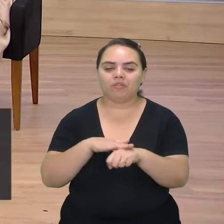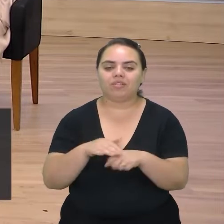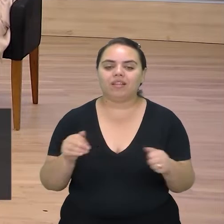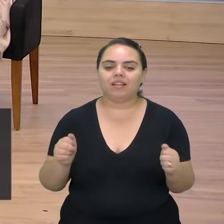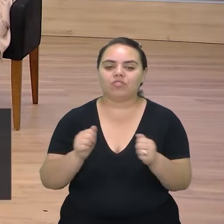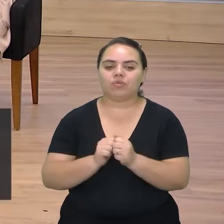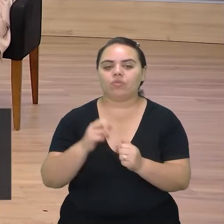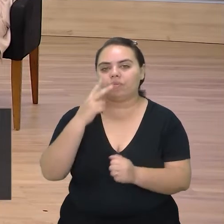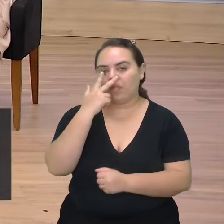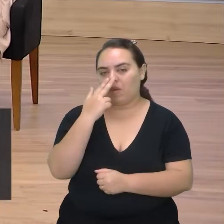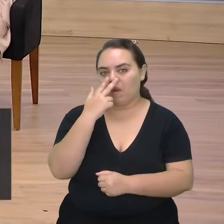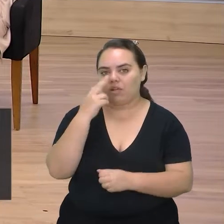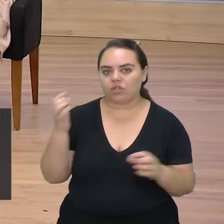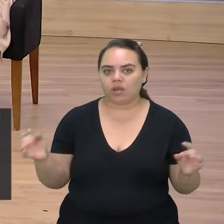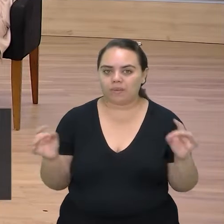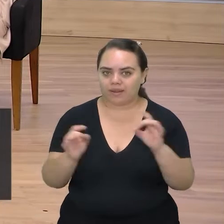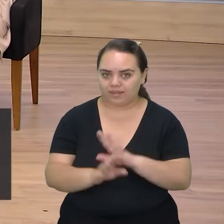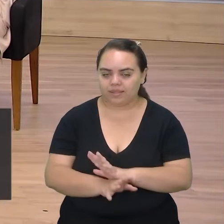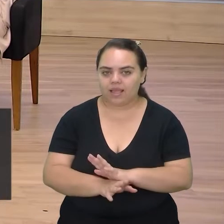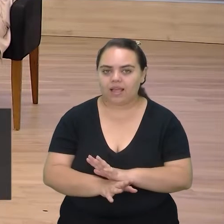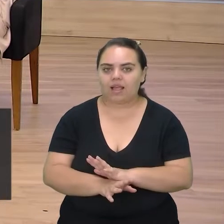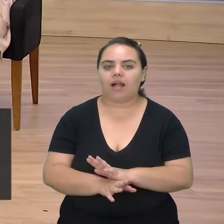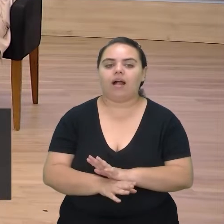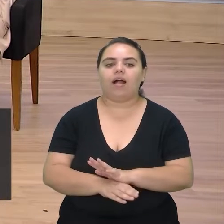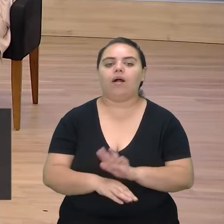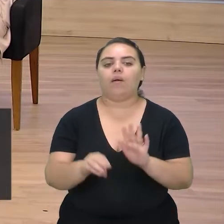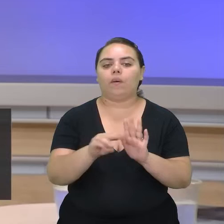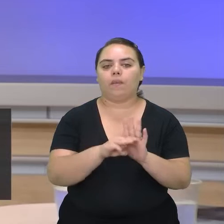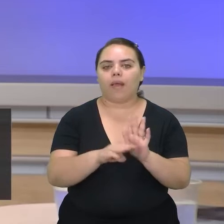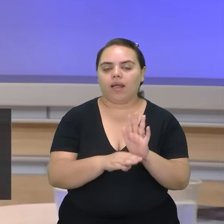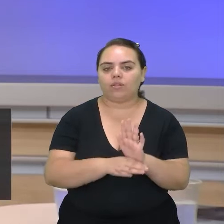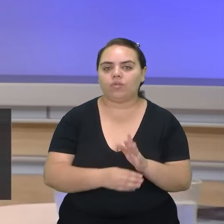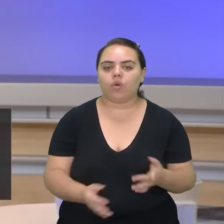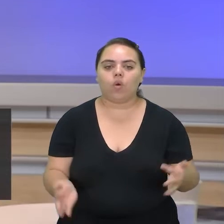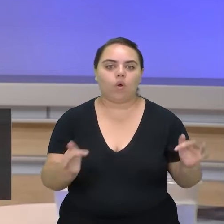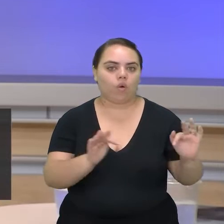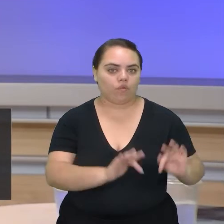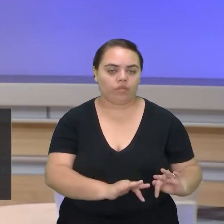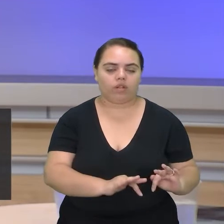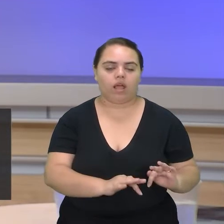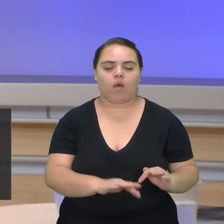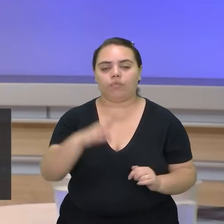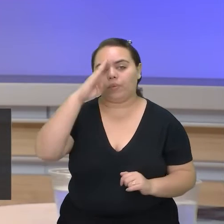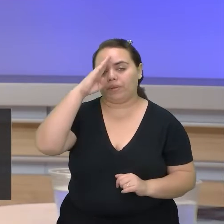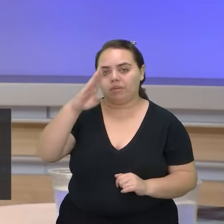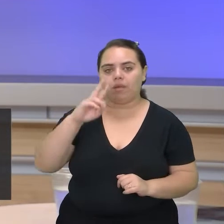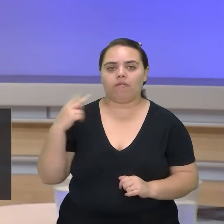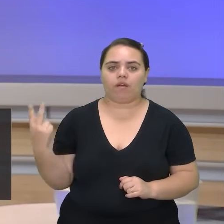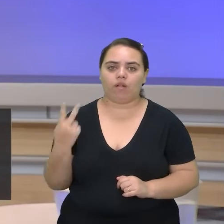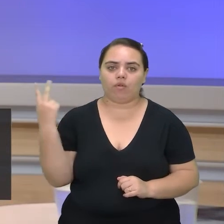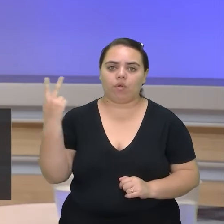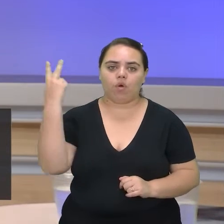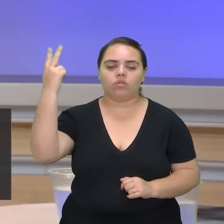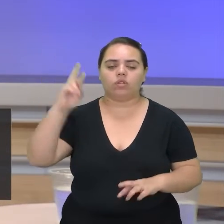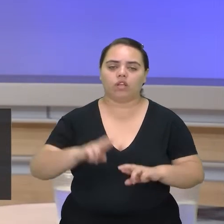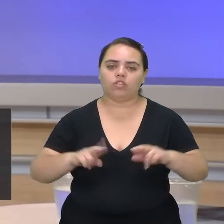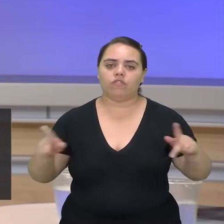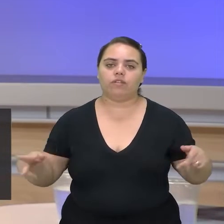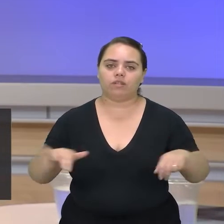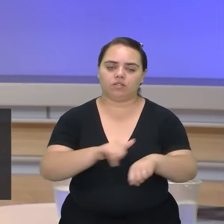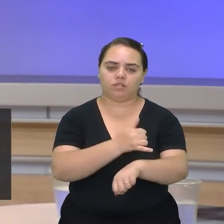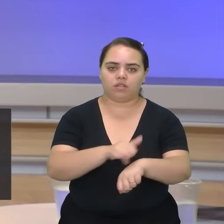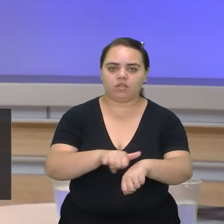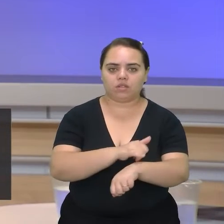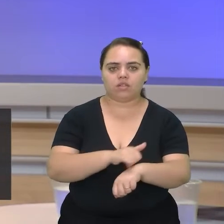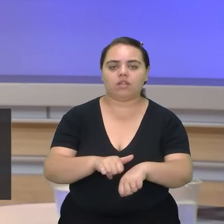Eu acho que, assim, só para encerrar a questão do método, um último princípio que é muito valoroso, que também diferencia bastante das estratégias